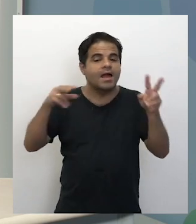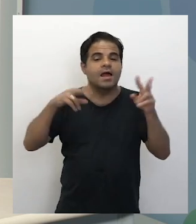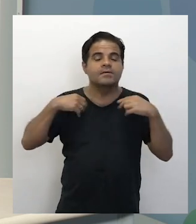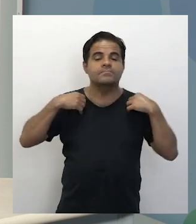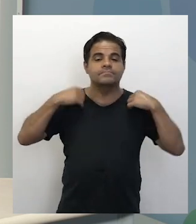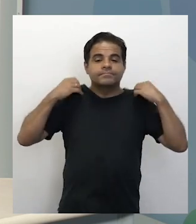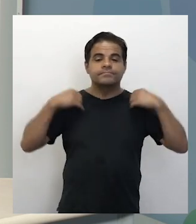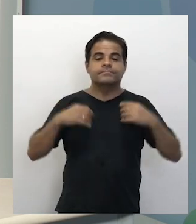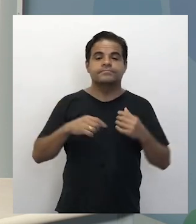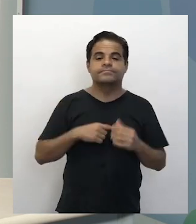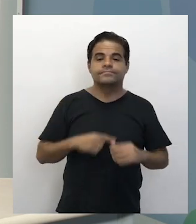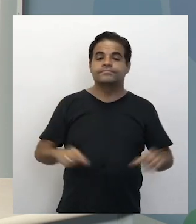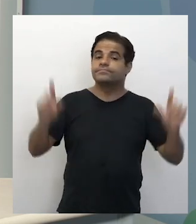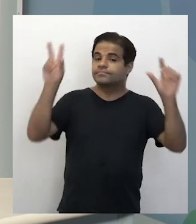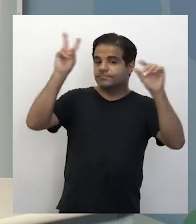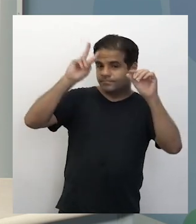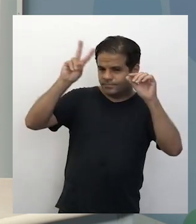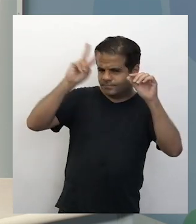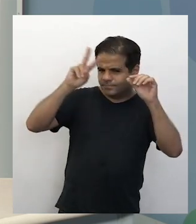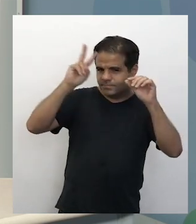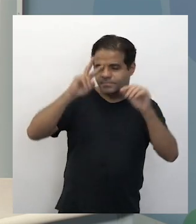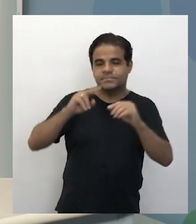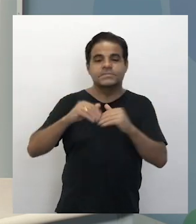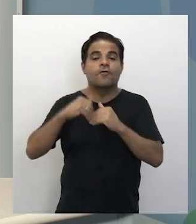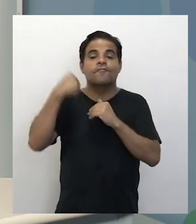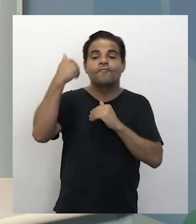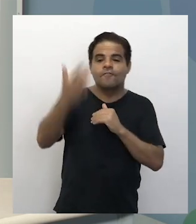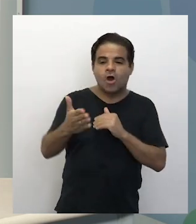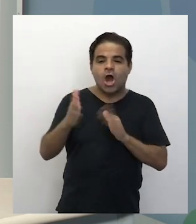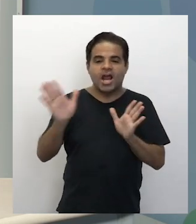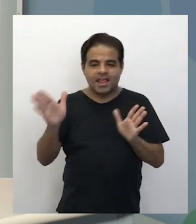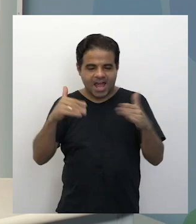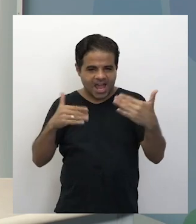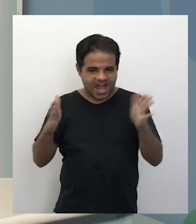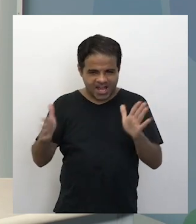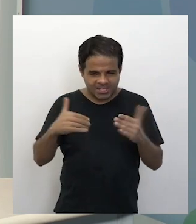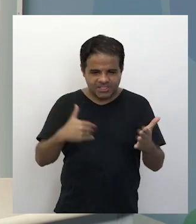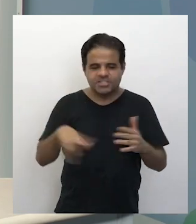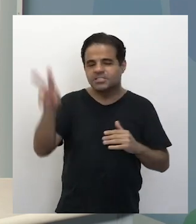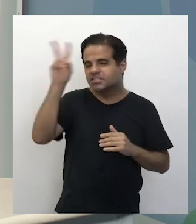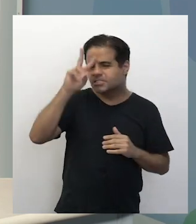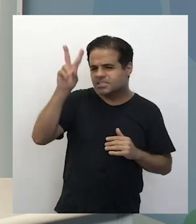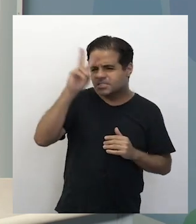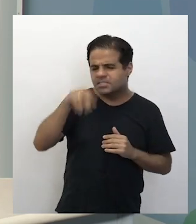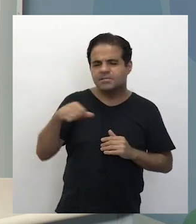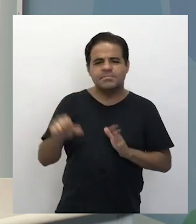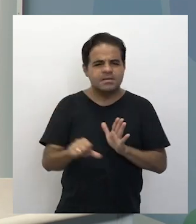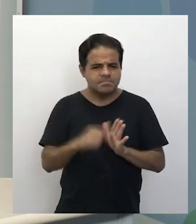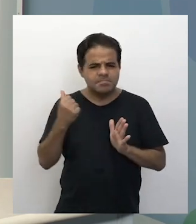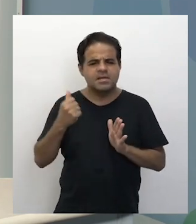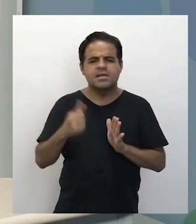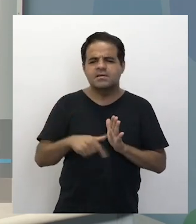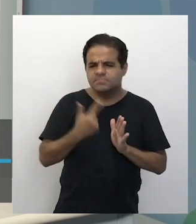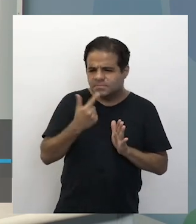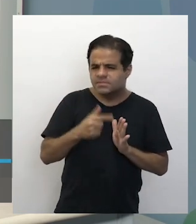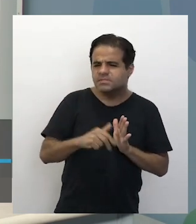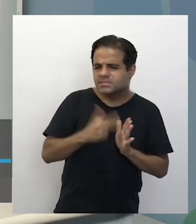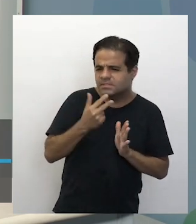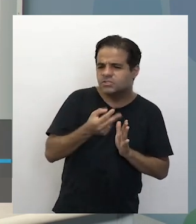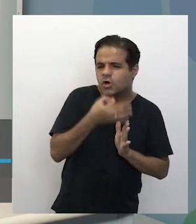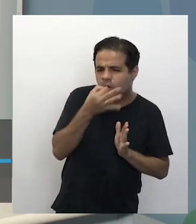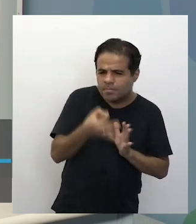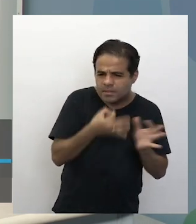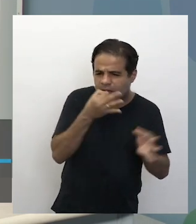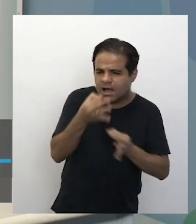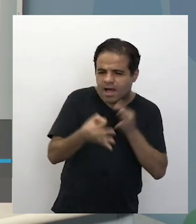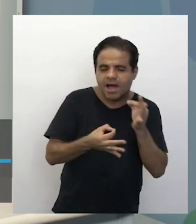Como tem aquela história de pensar fora da caixa, não é? Lembra aqueles primeiros comentários que a gente fez na